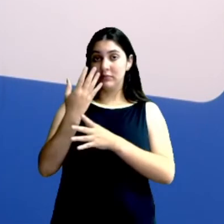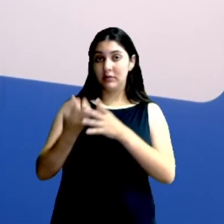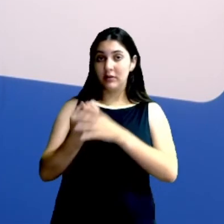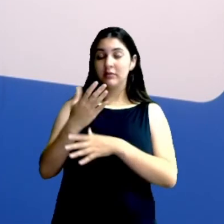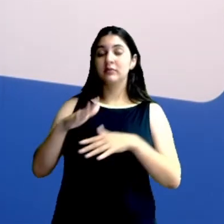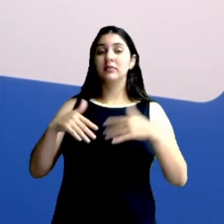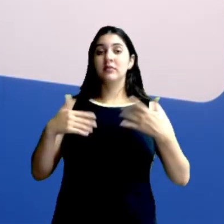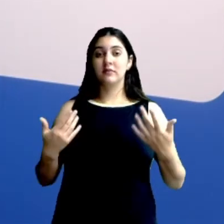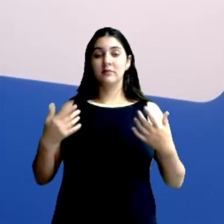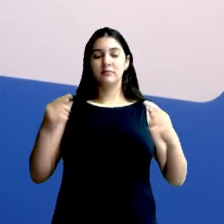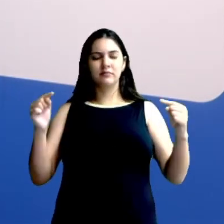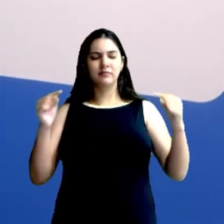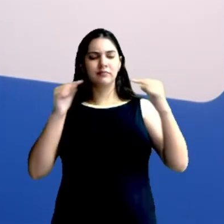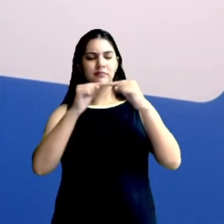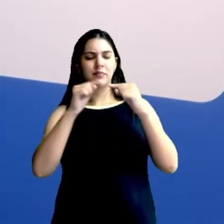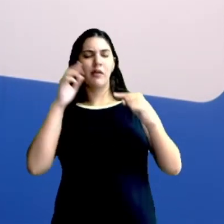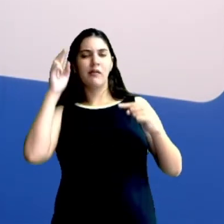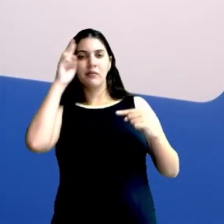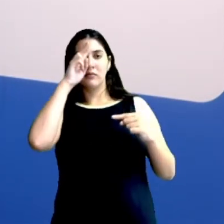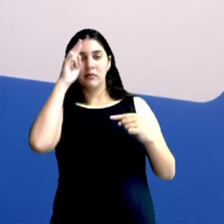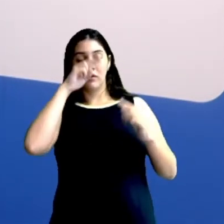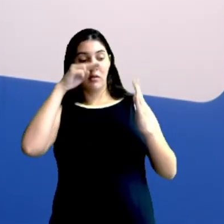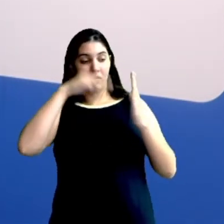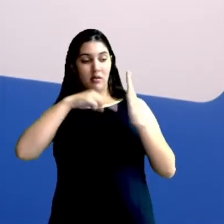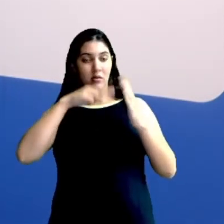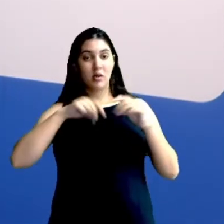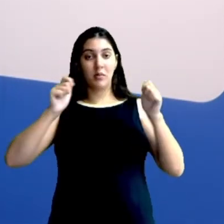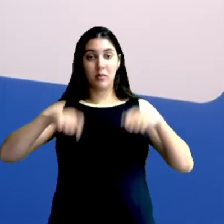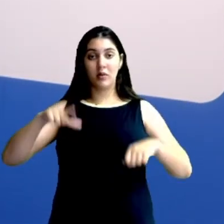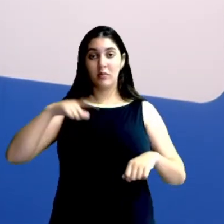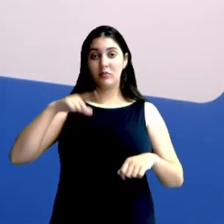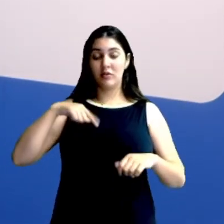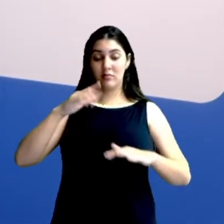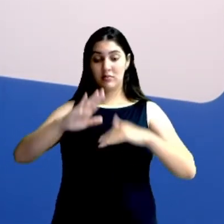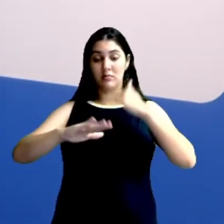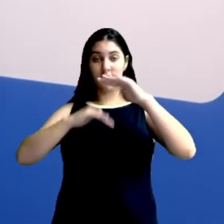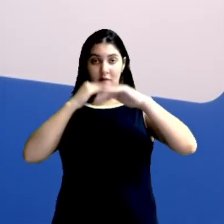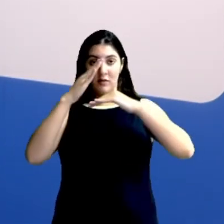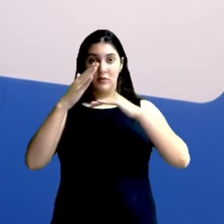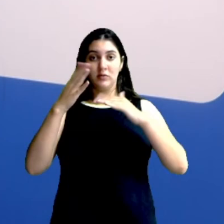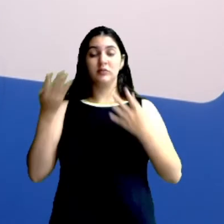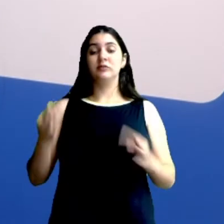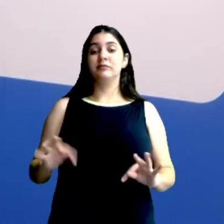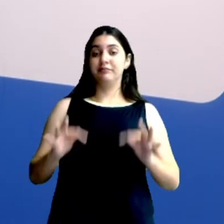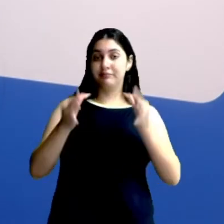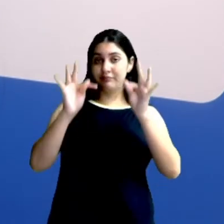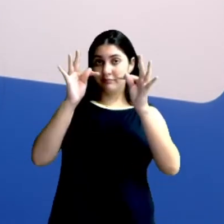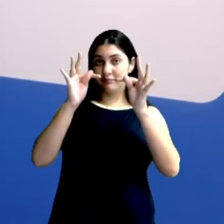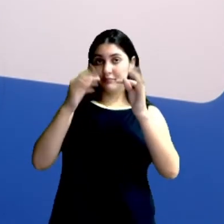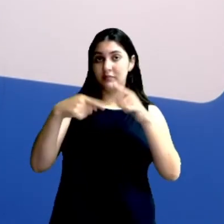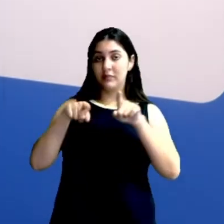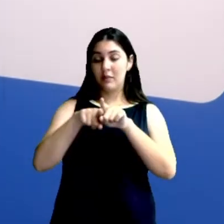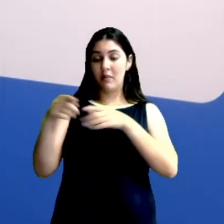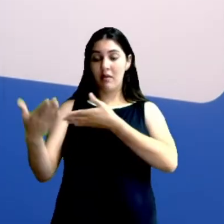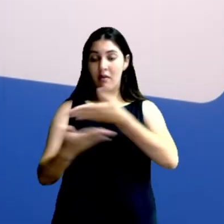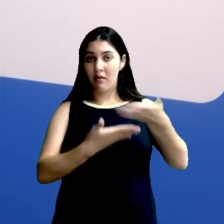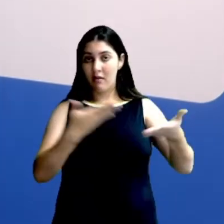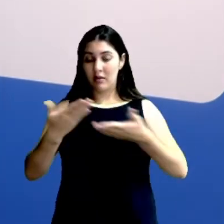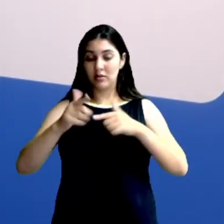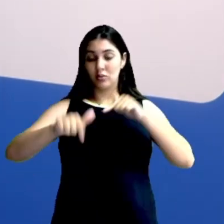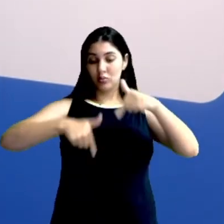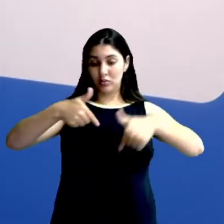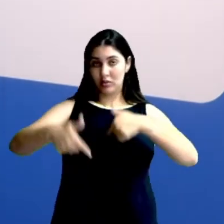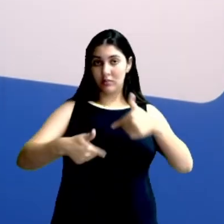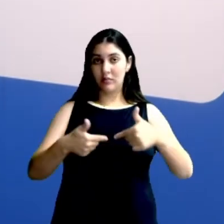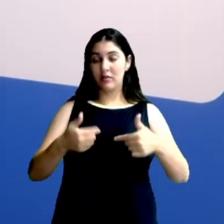enfim, do ponto de vista histórico, a leitura que a gente pode ter sobre a evolução da tecnologia e a relação com o